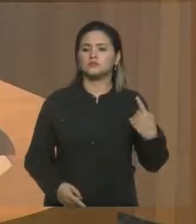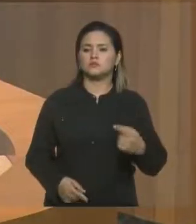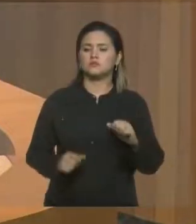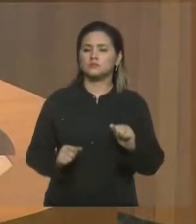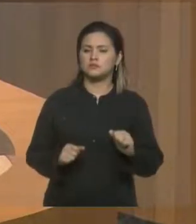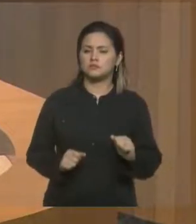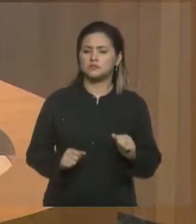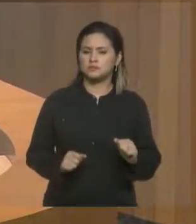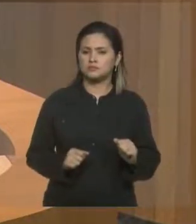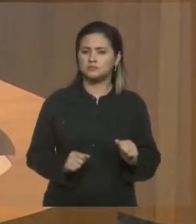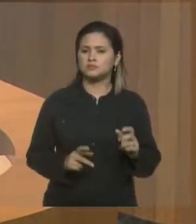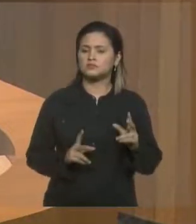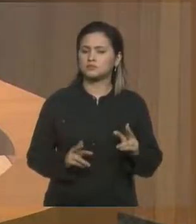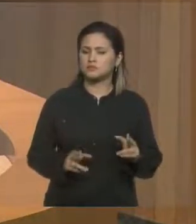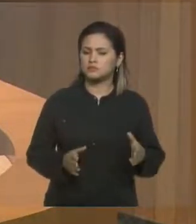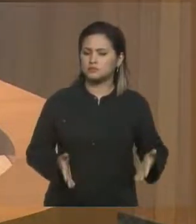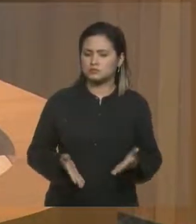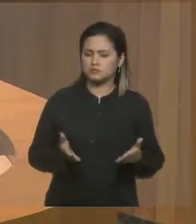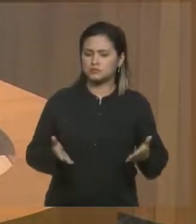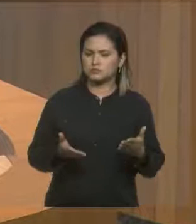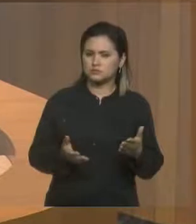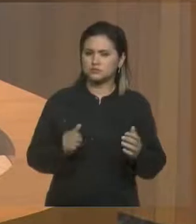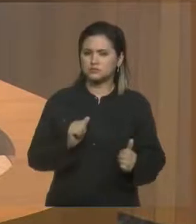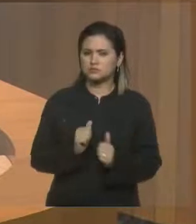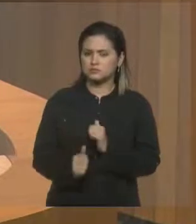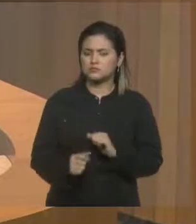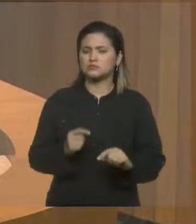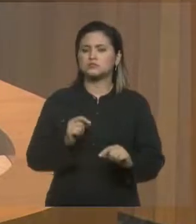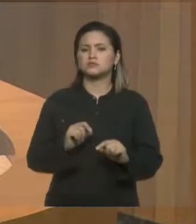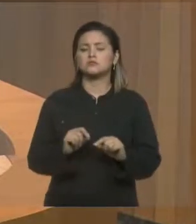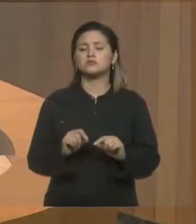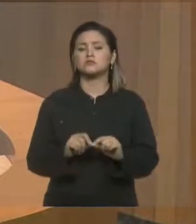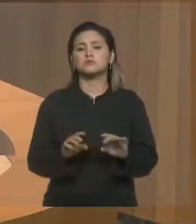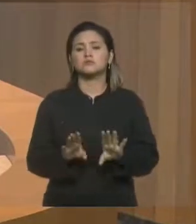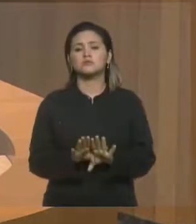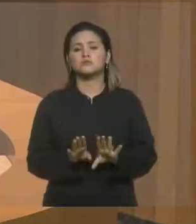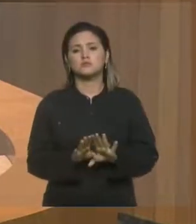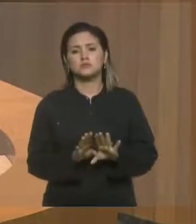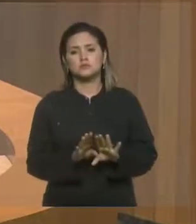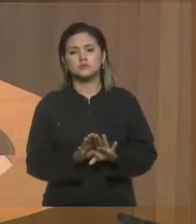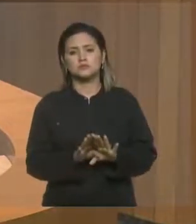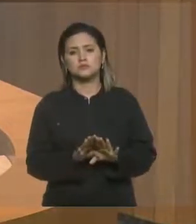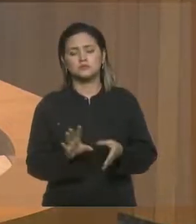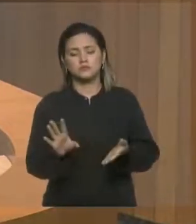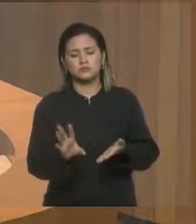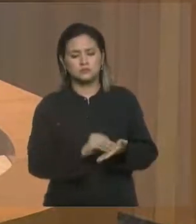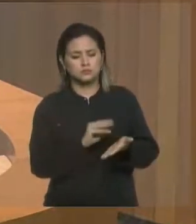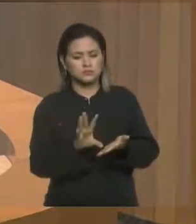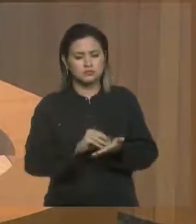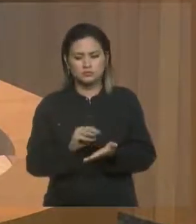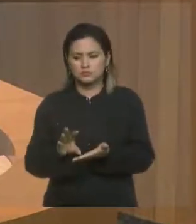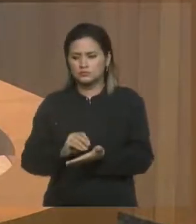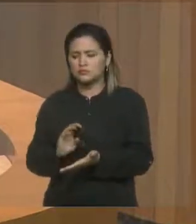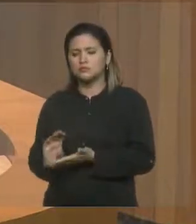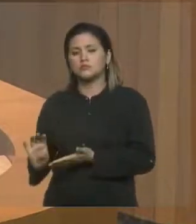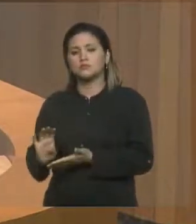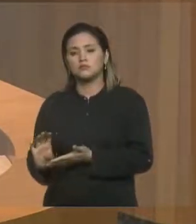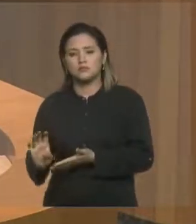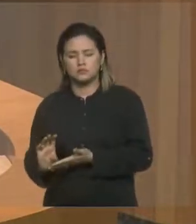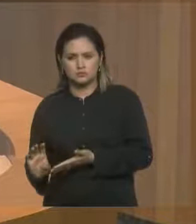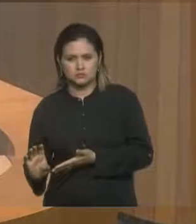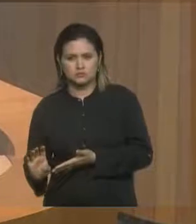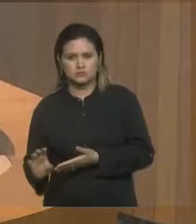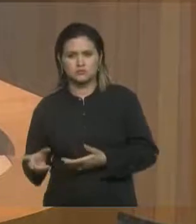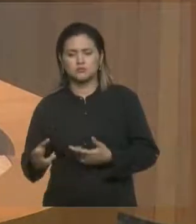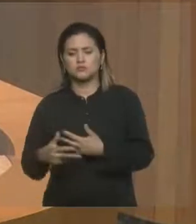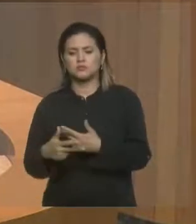Lei de Incentivo ao Esporte, fazer captação de recursos junto à iniciativa privada para instituições como a Aldenor Abelo. Só para vocês